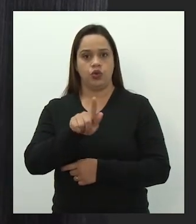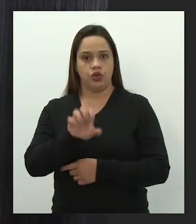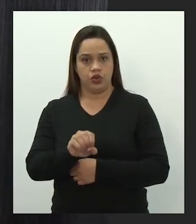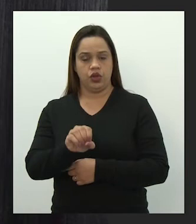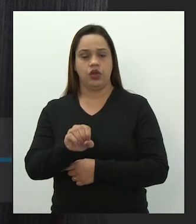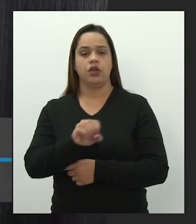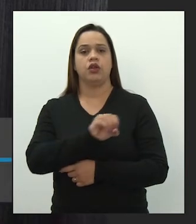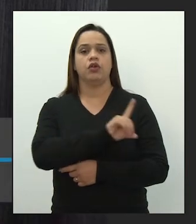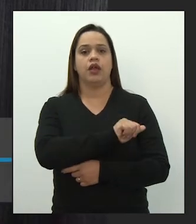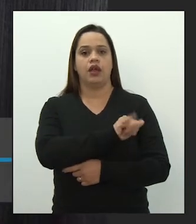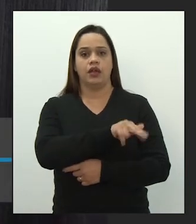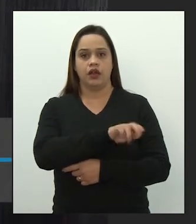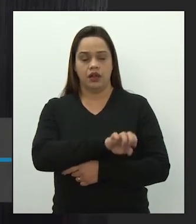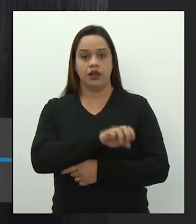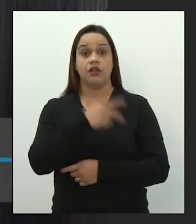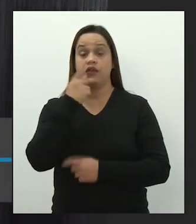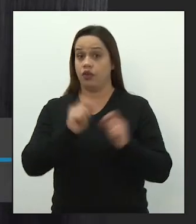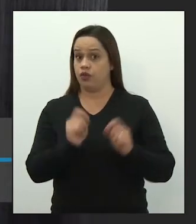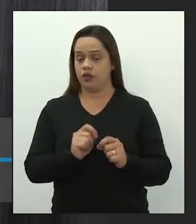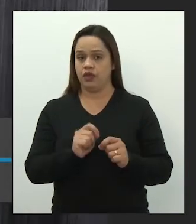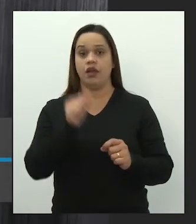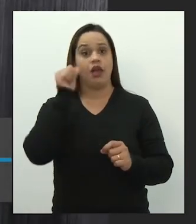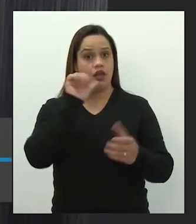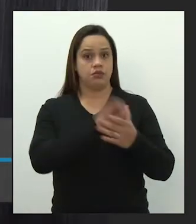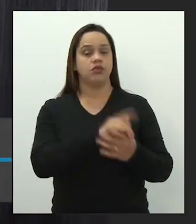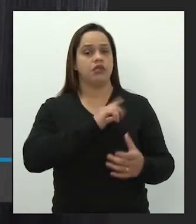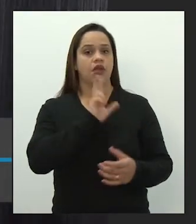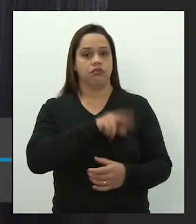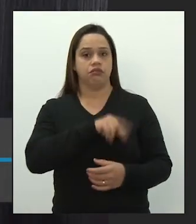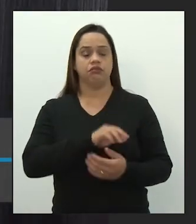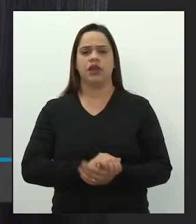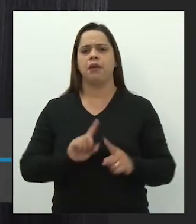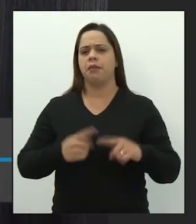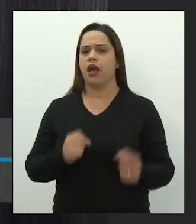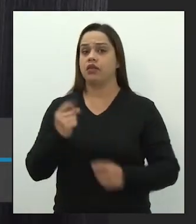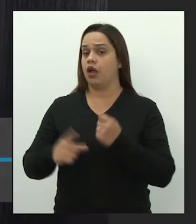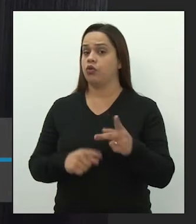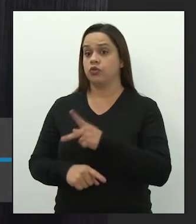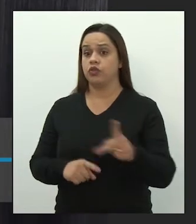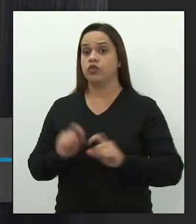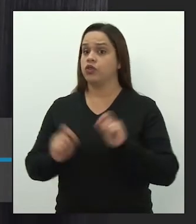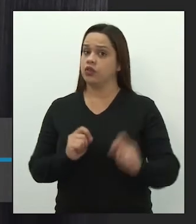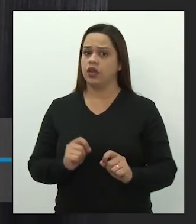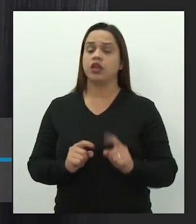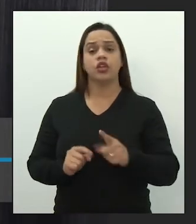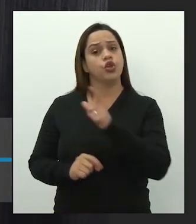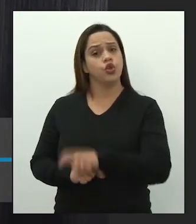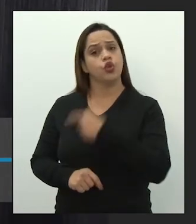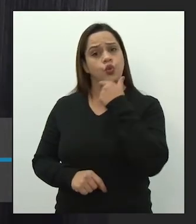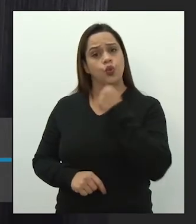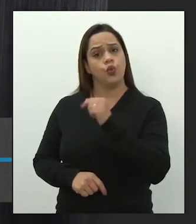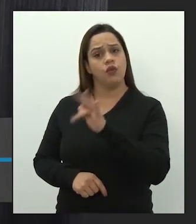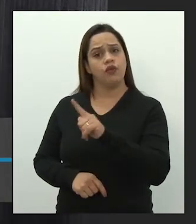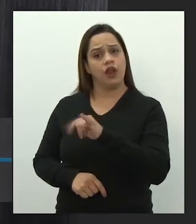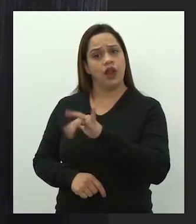a Daiane, todos falaram que a esposa está com a razão. Mas alguns professores também falaram que o seu Flávio está com a razão. E tem que